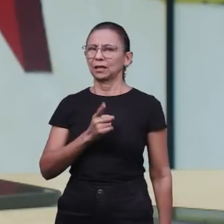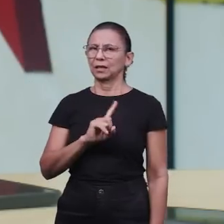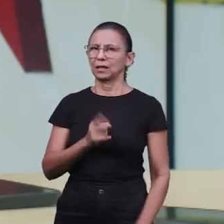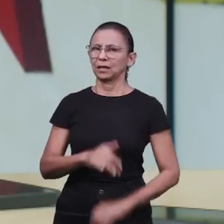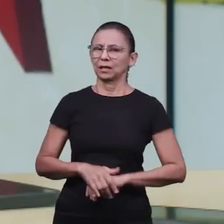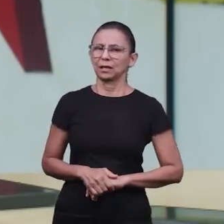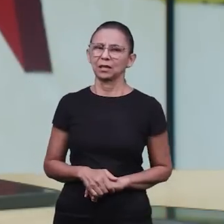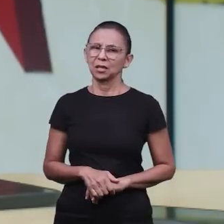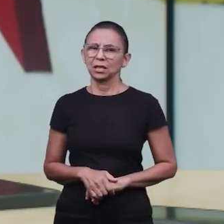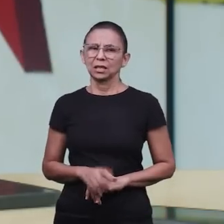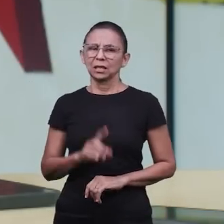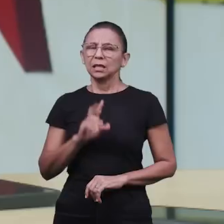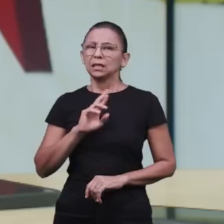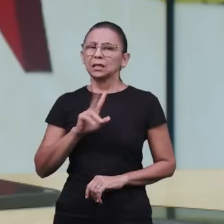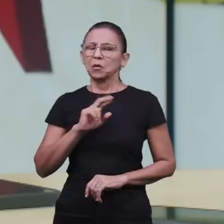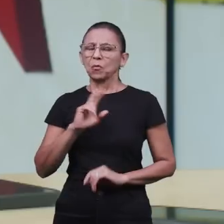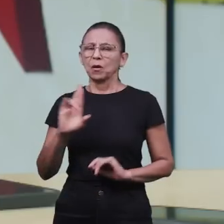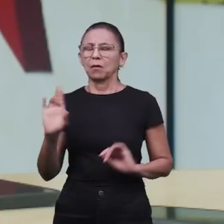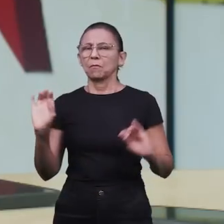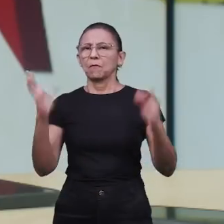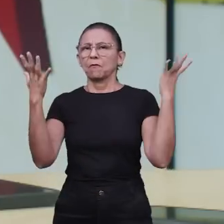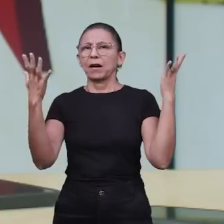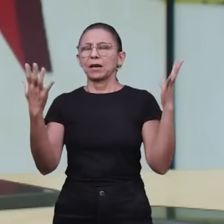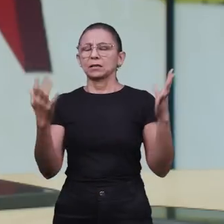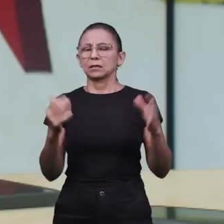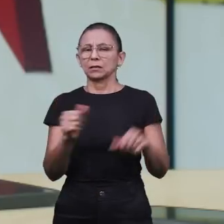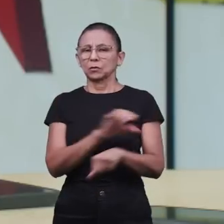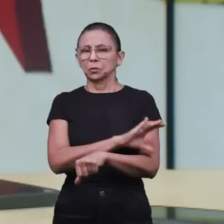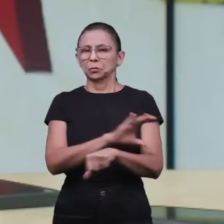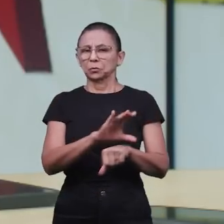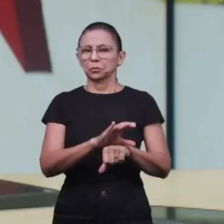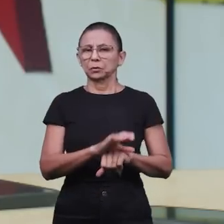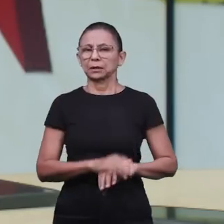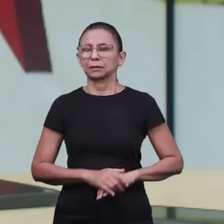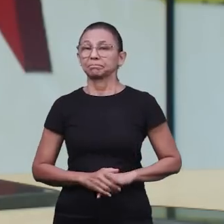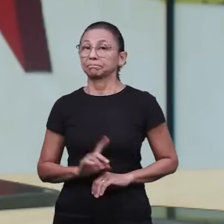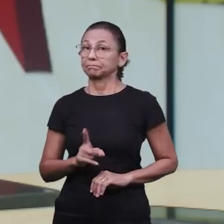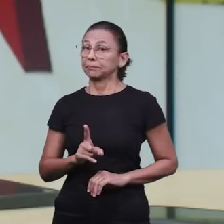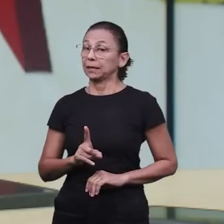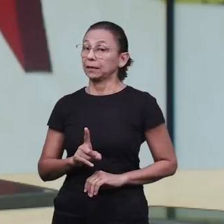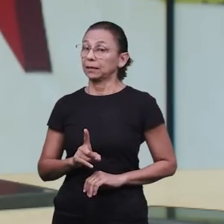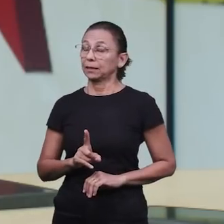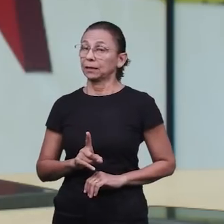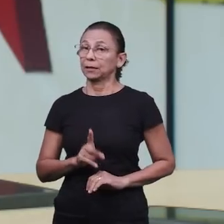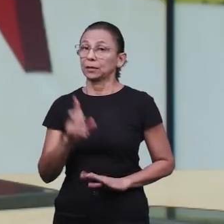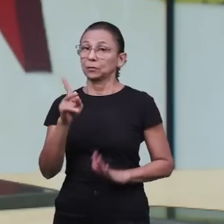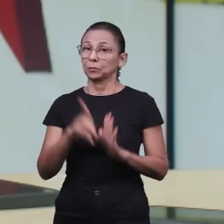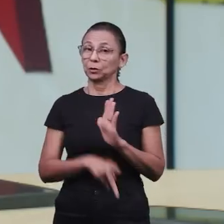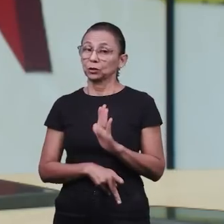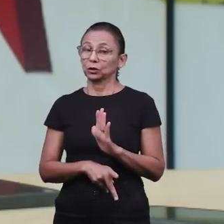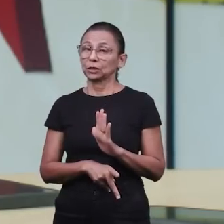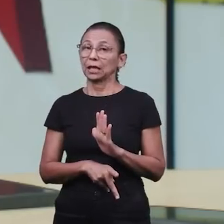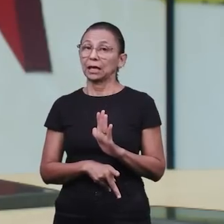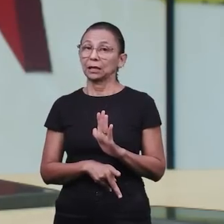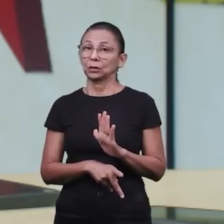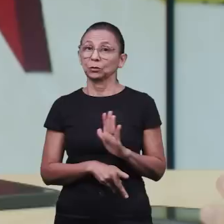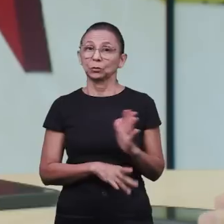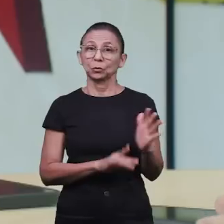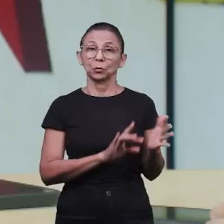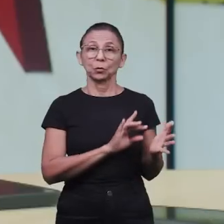e cultural, mas era algo que ia contra o projeto de Deus, e eles preferiram viver o projeto de